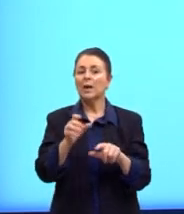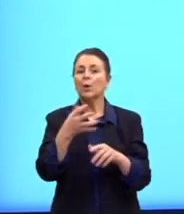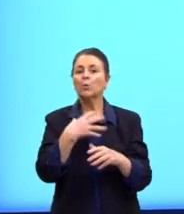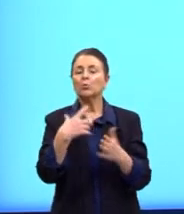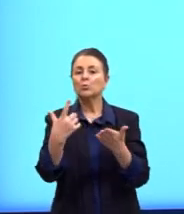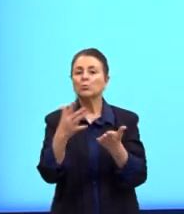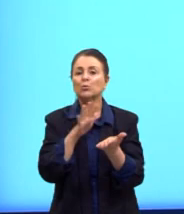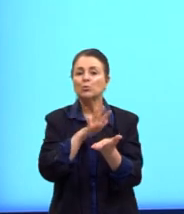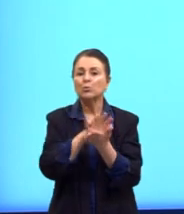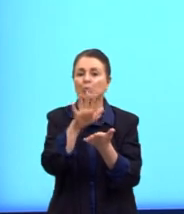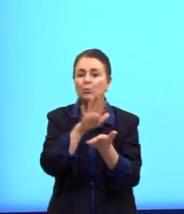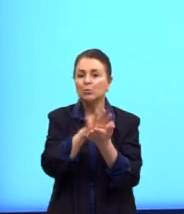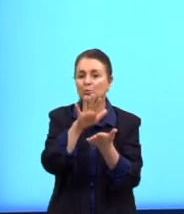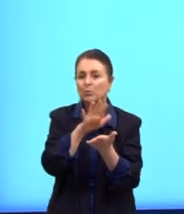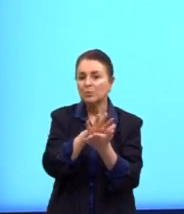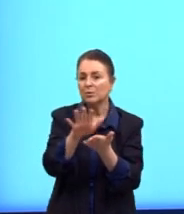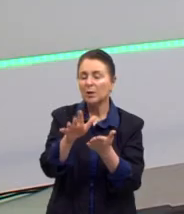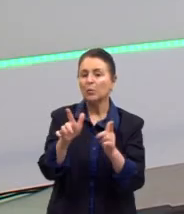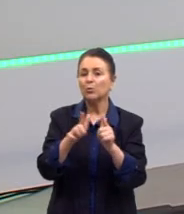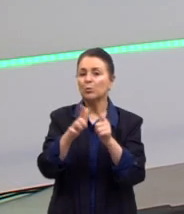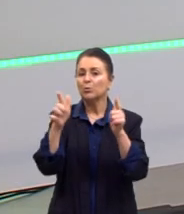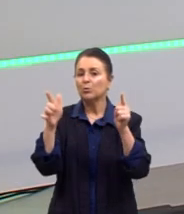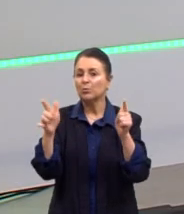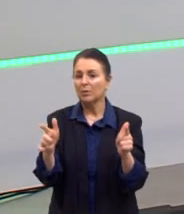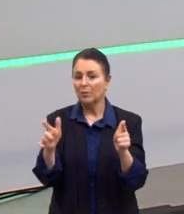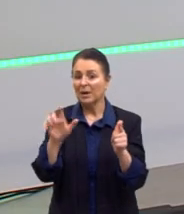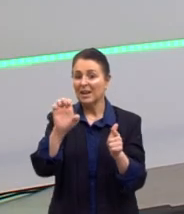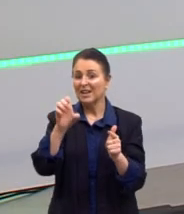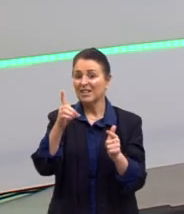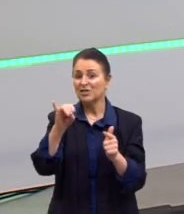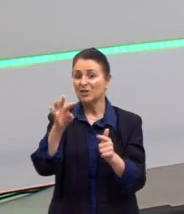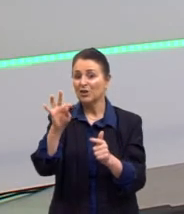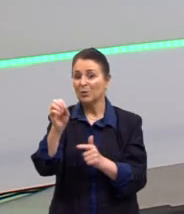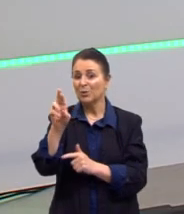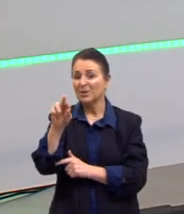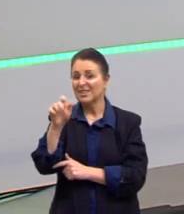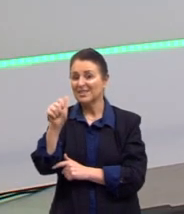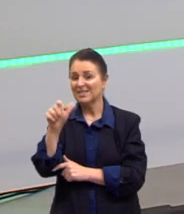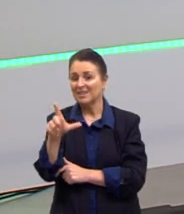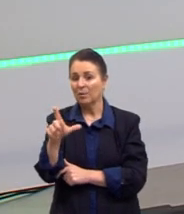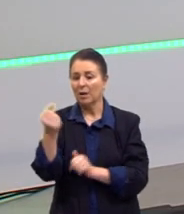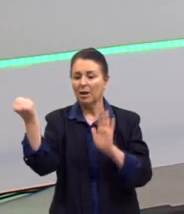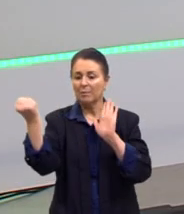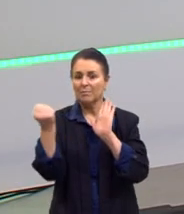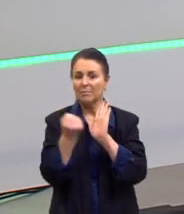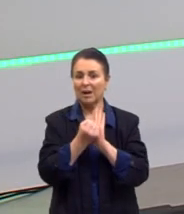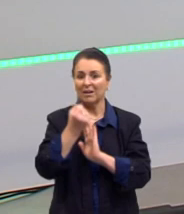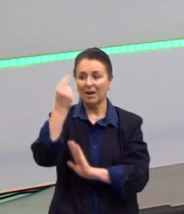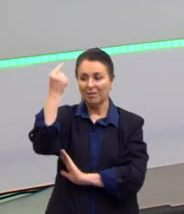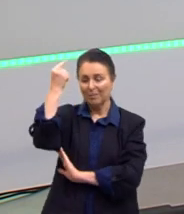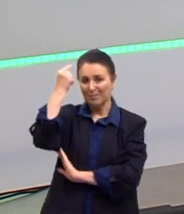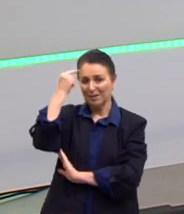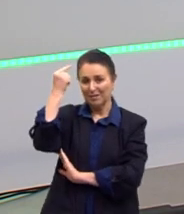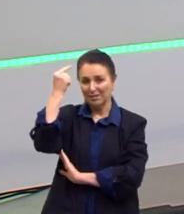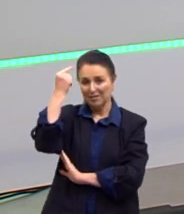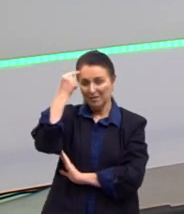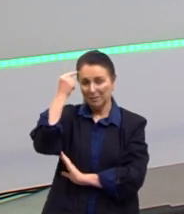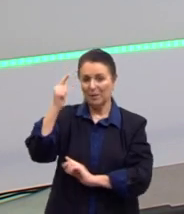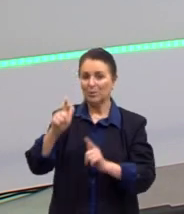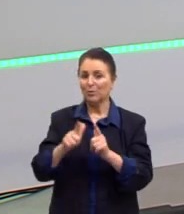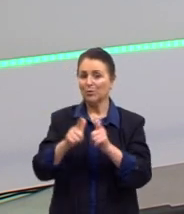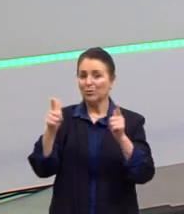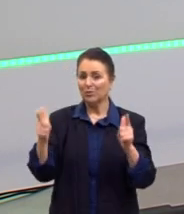do jornal ou seja elas vão aparecer ali um jornal para marcar o que que o jornal pensa sobre aquele